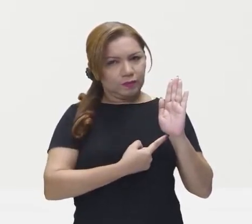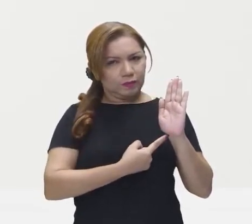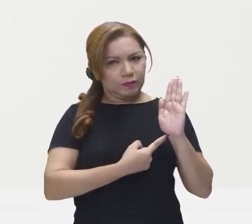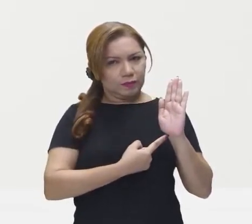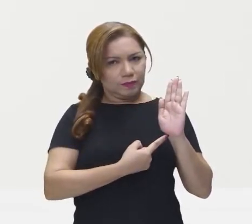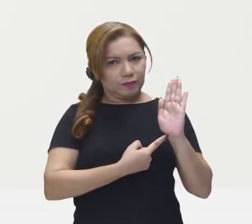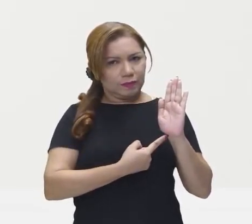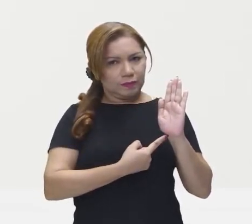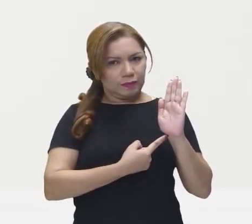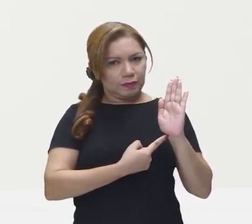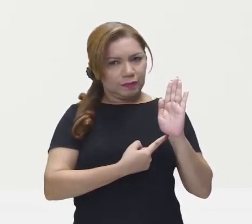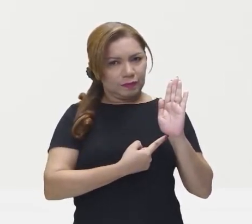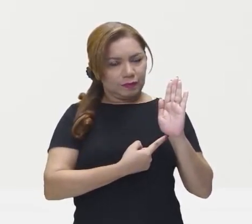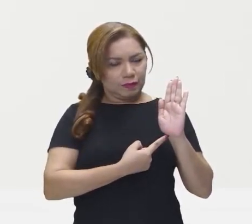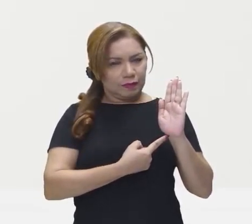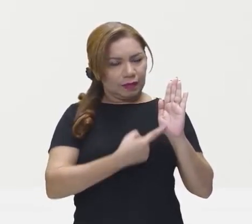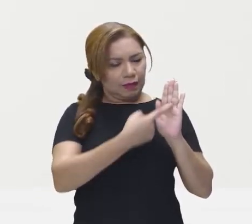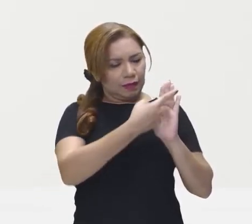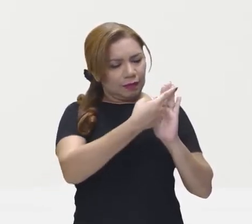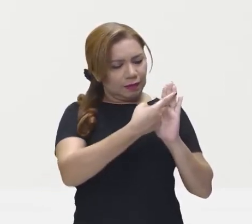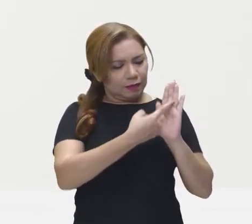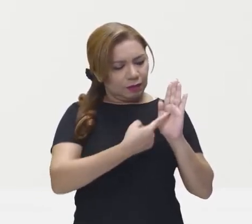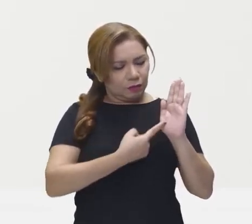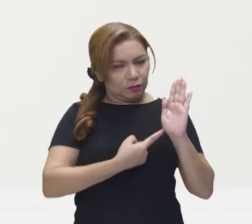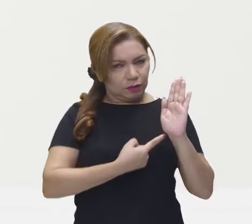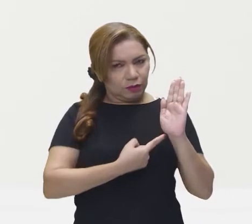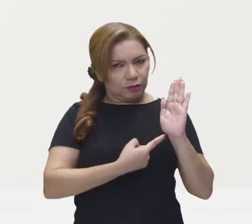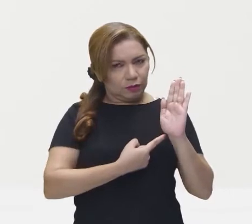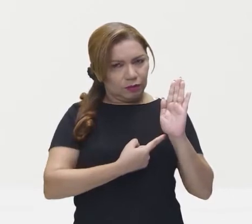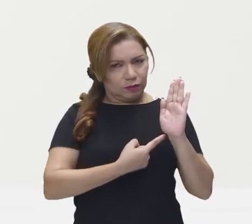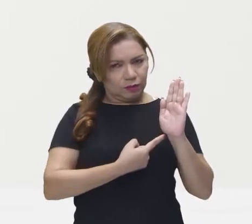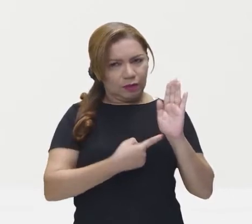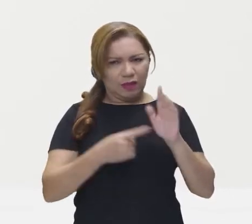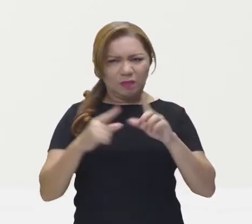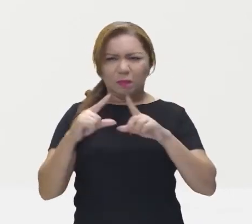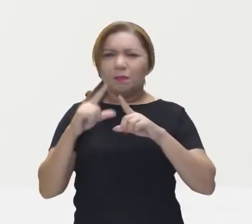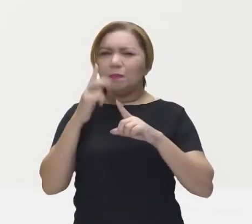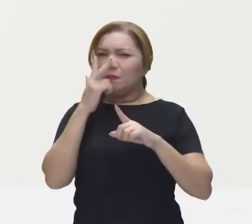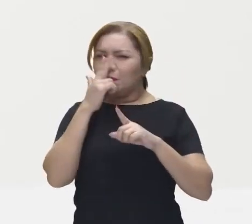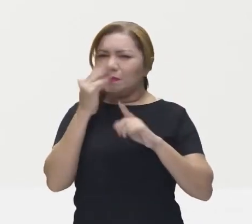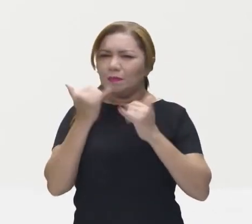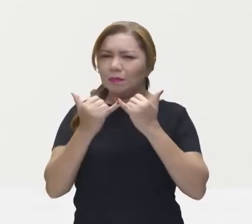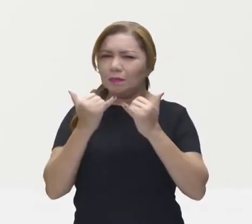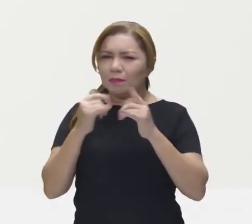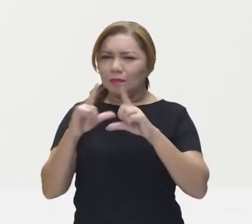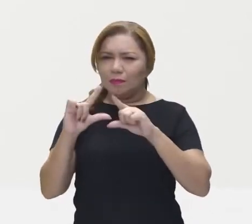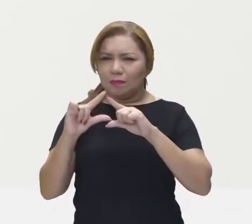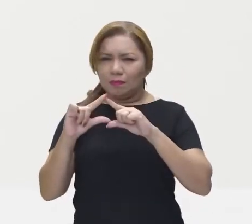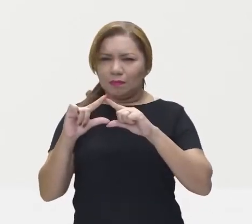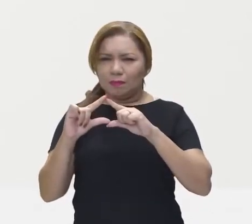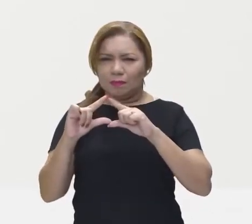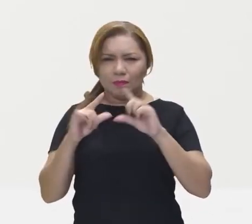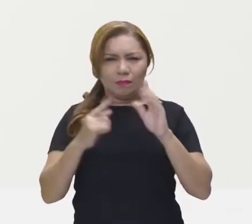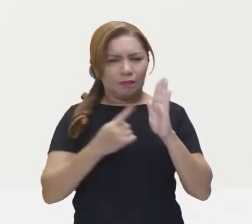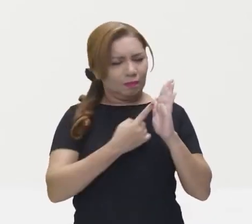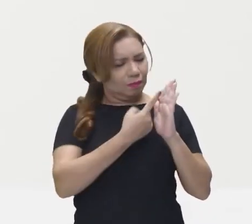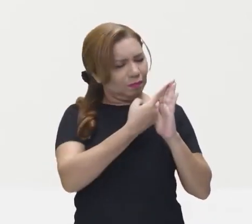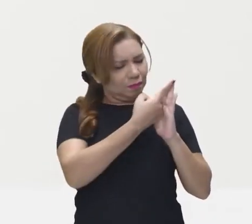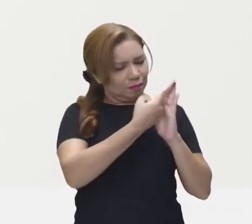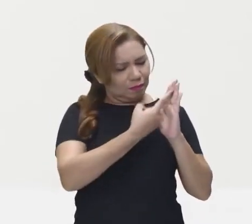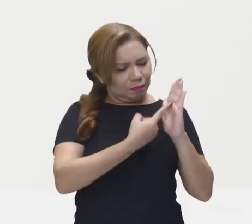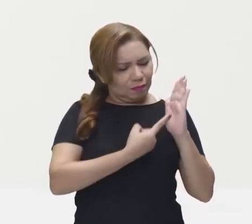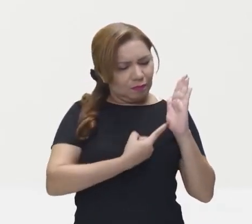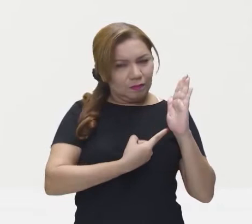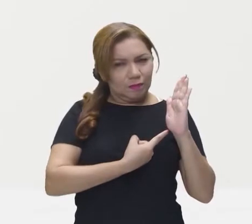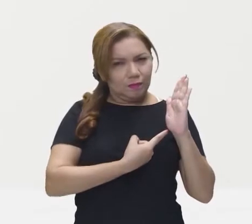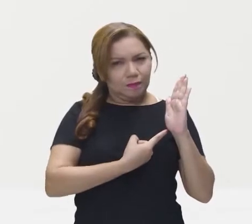olha só, mas rapaz, o que a falta de café não faz na vida da pessoa. O campo está dividido, eu tenho 3 formas de dividir esse